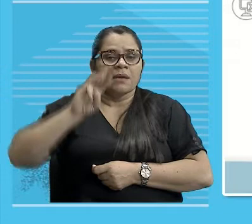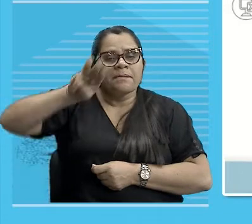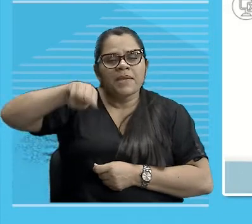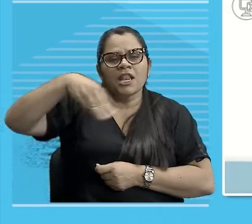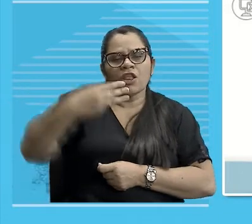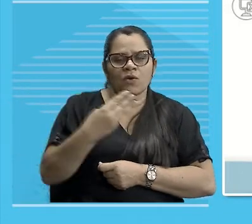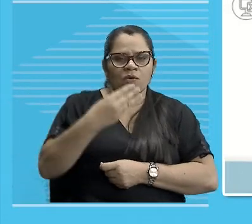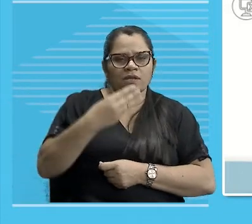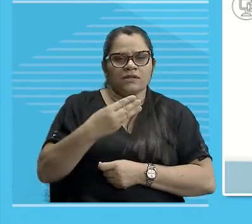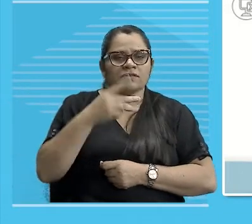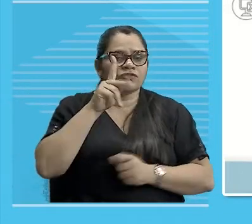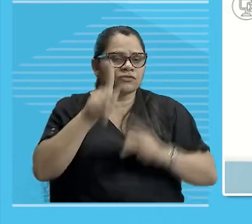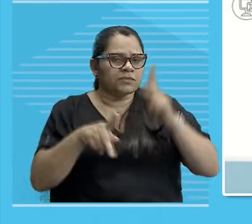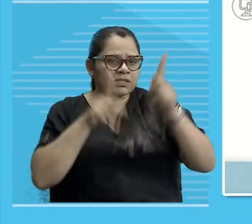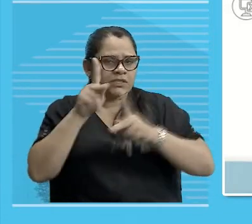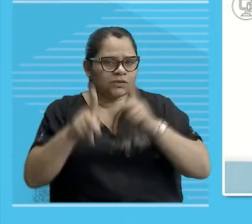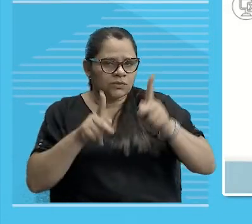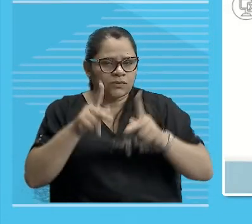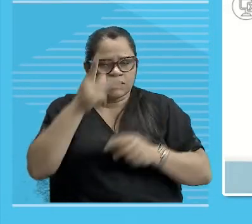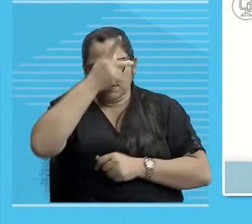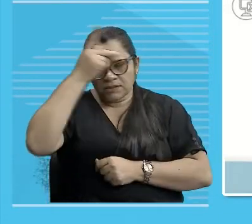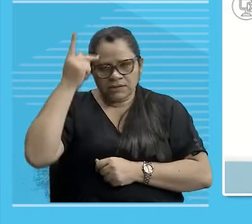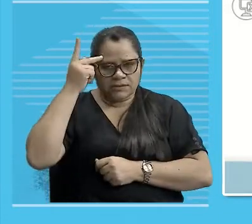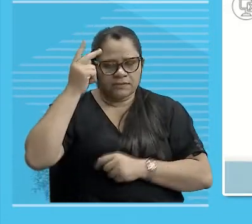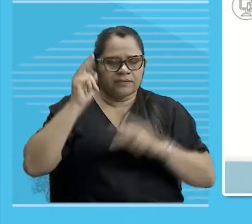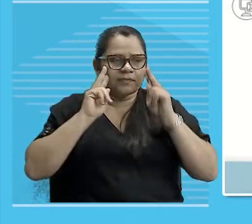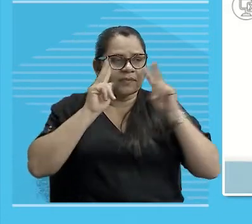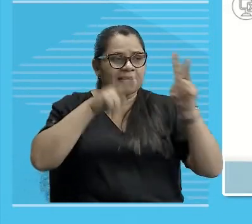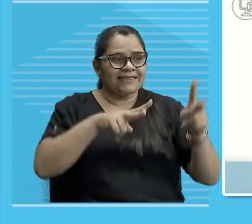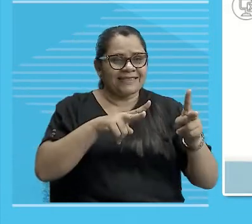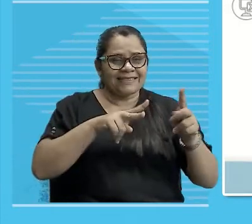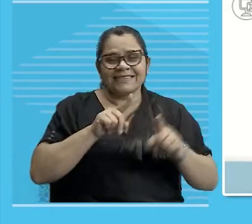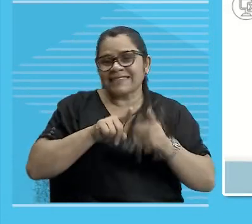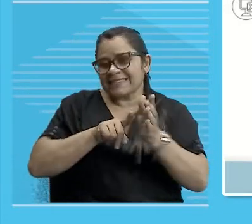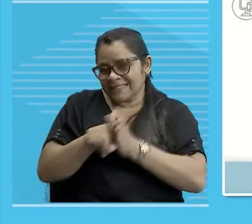milhões de habitantes. Se tu pega isso